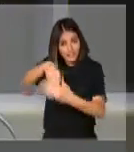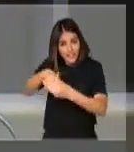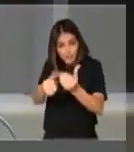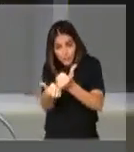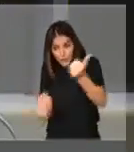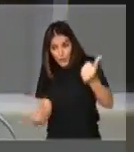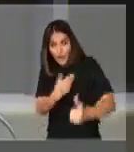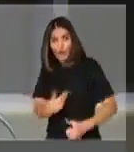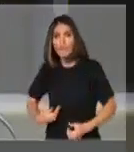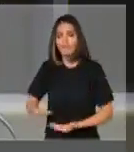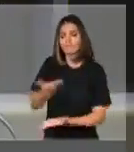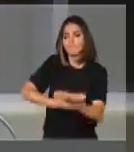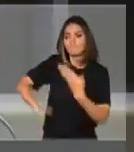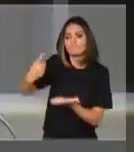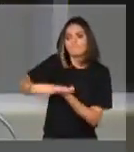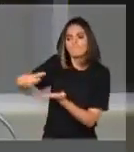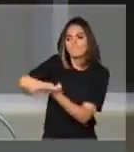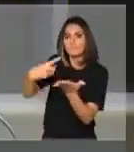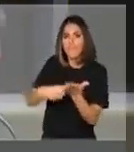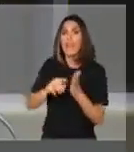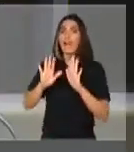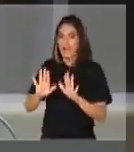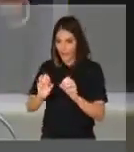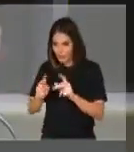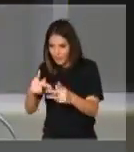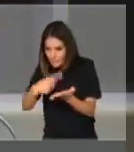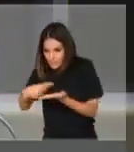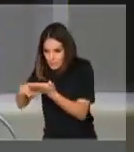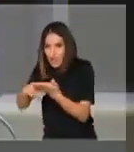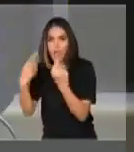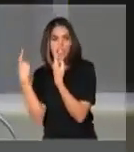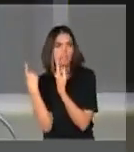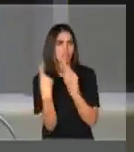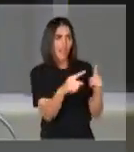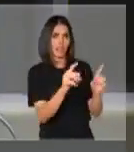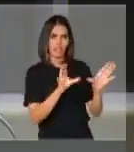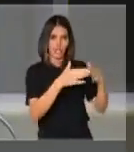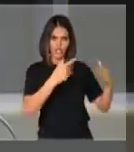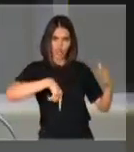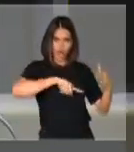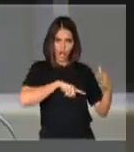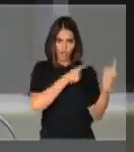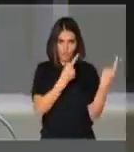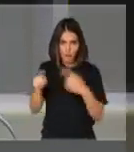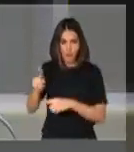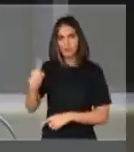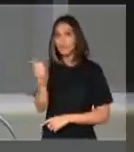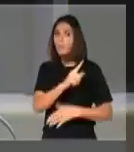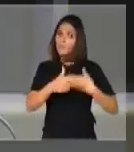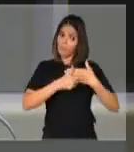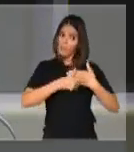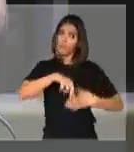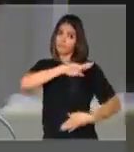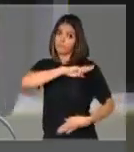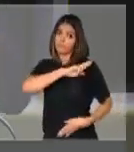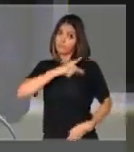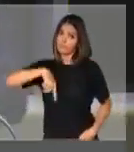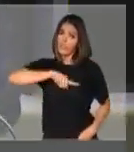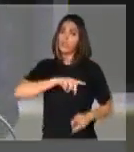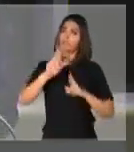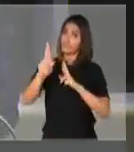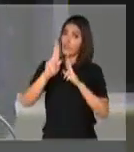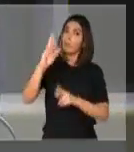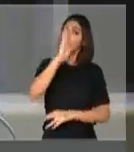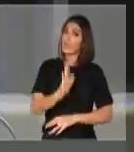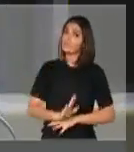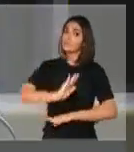mesmo, antes de querer fazer um ataque, não à oposição, que cumpre o seu papel com responsabilidade. Torcemos